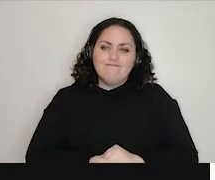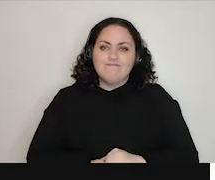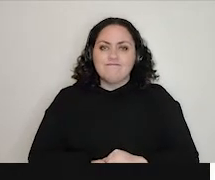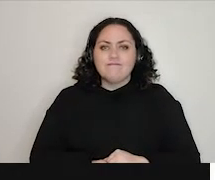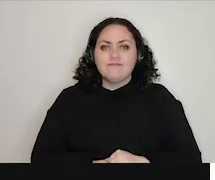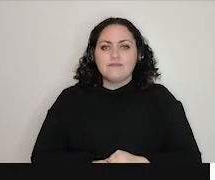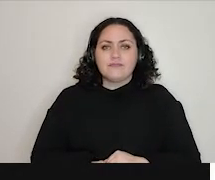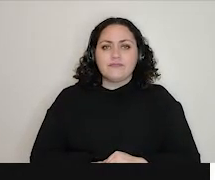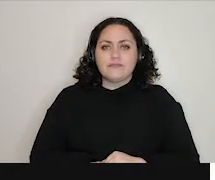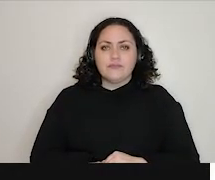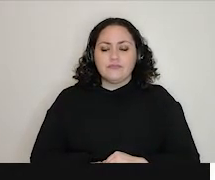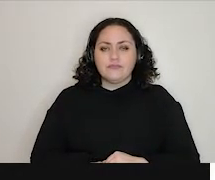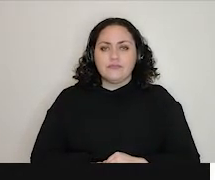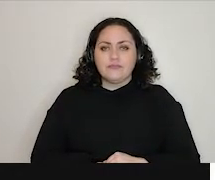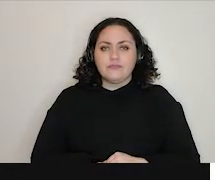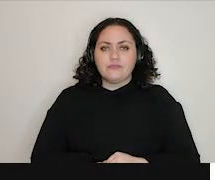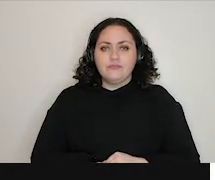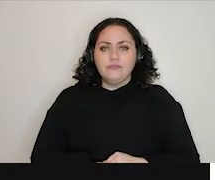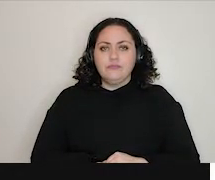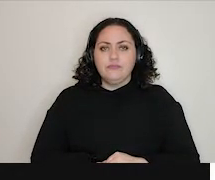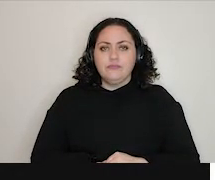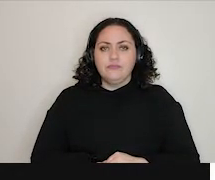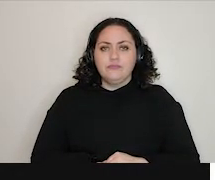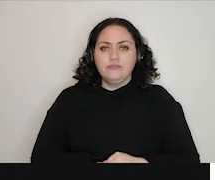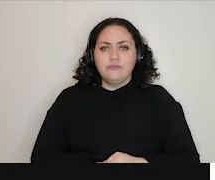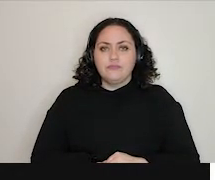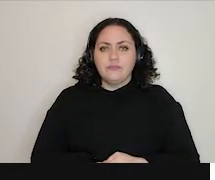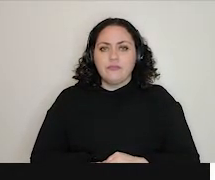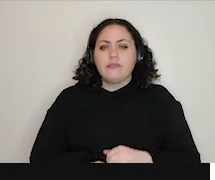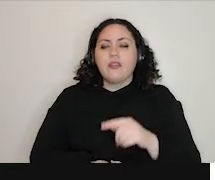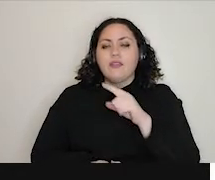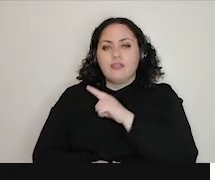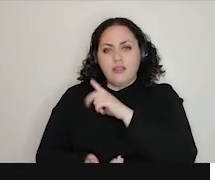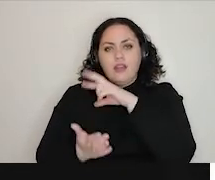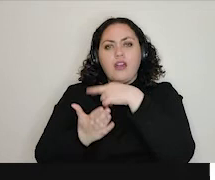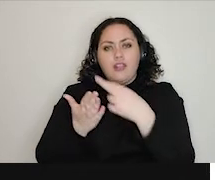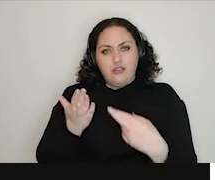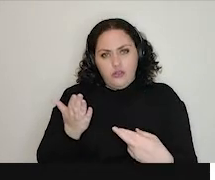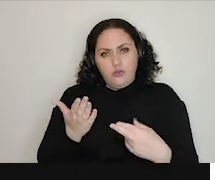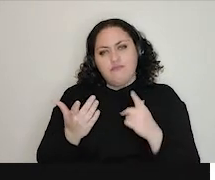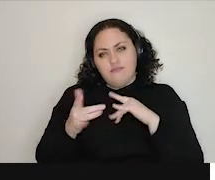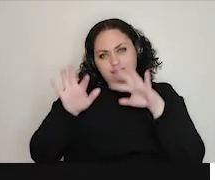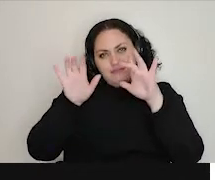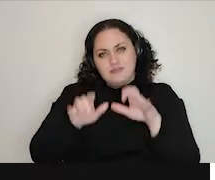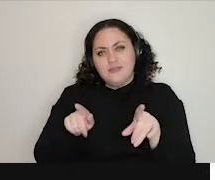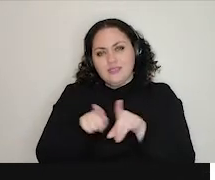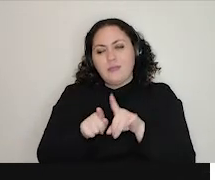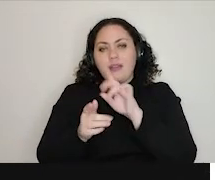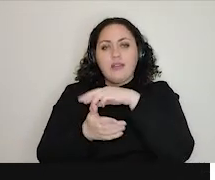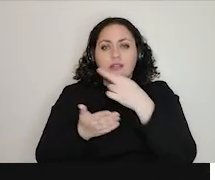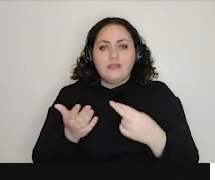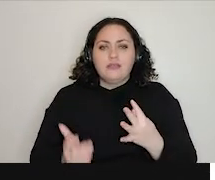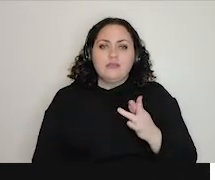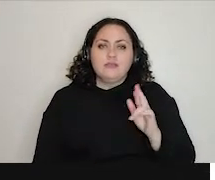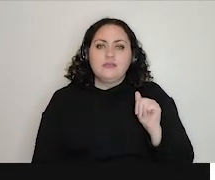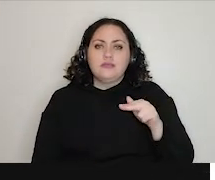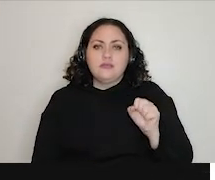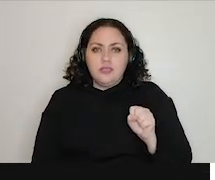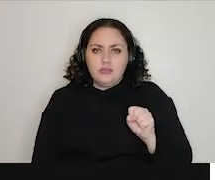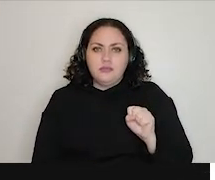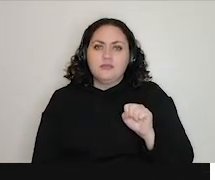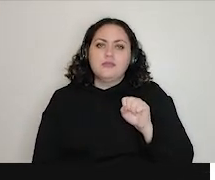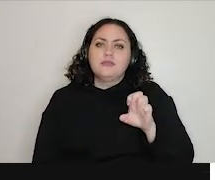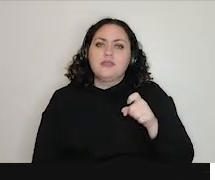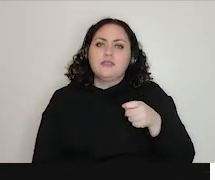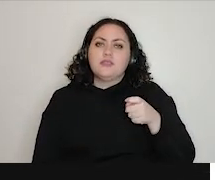dizer assim. Bom, tem um relatório também, pessoal, que foi produzido, né, que se chama Relatório